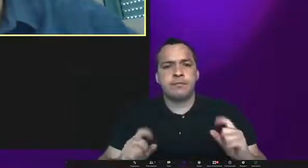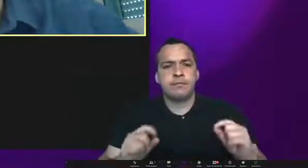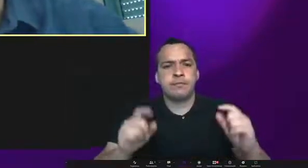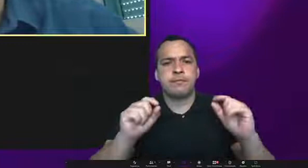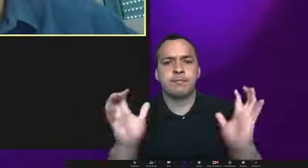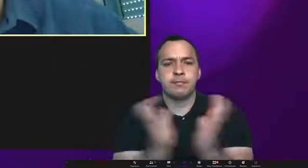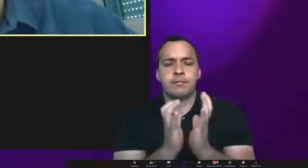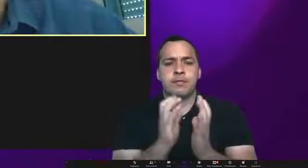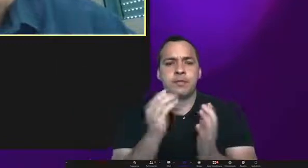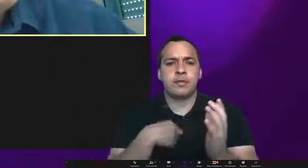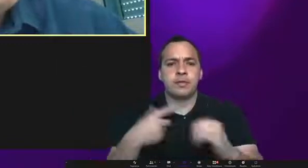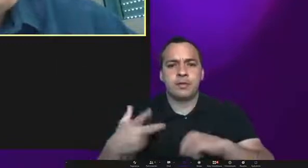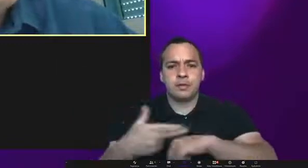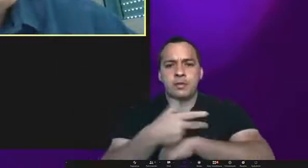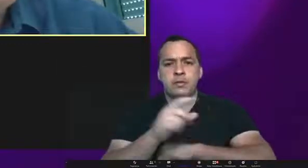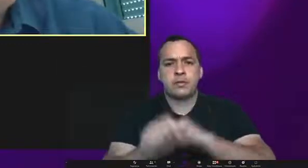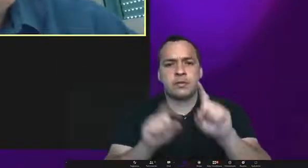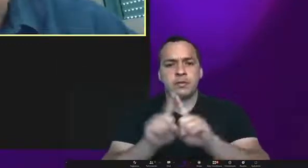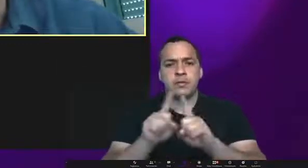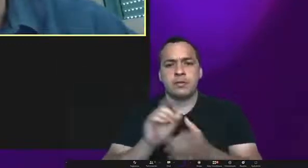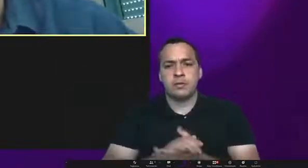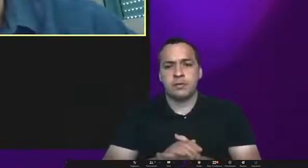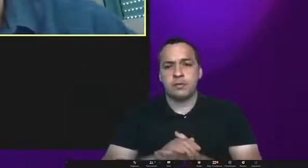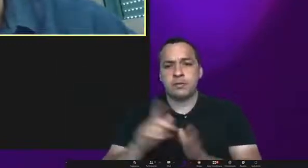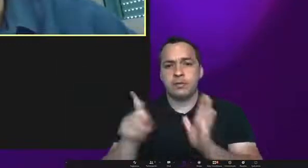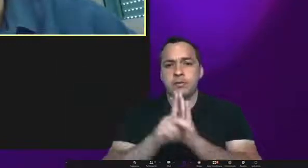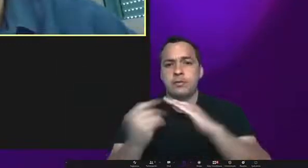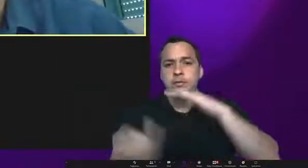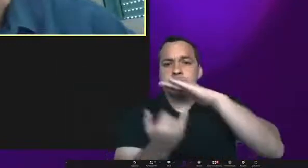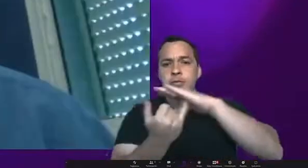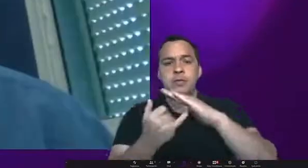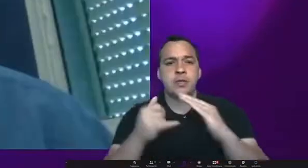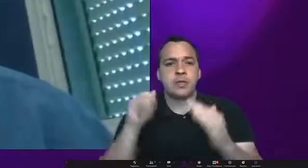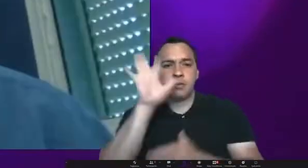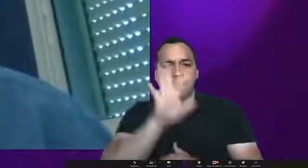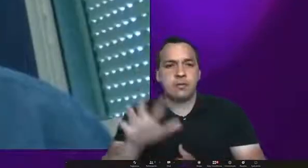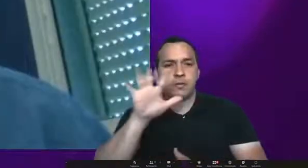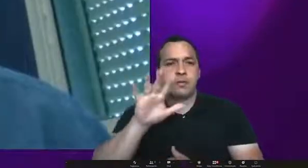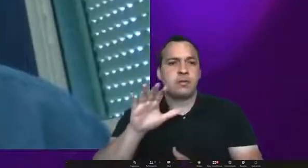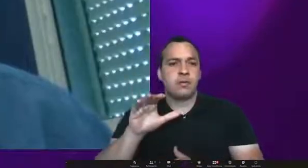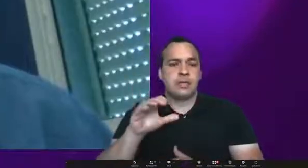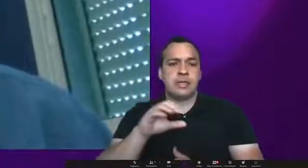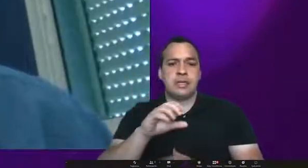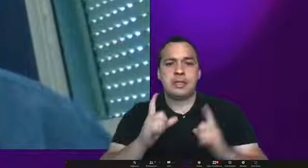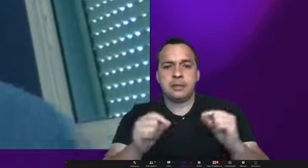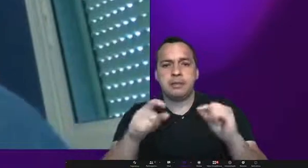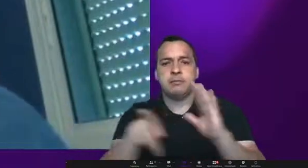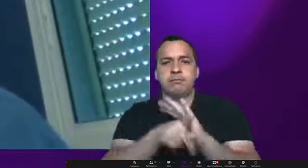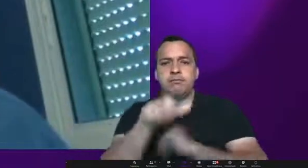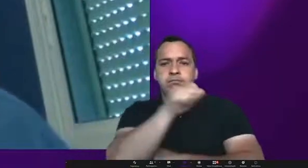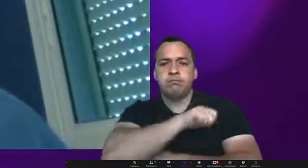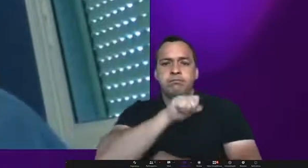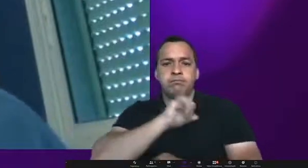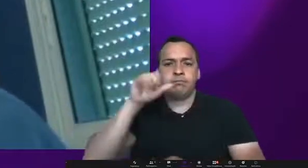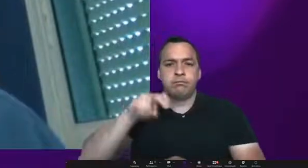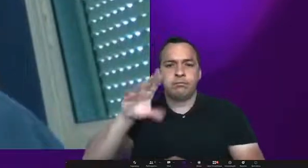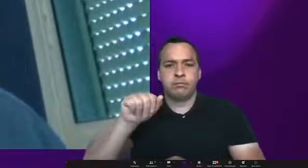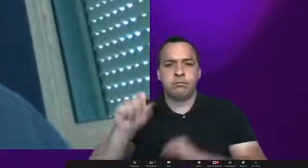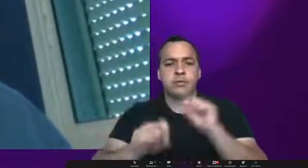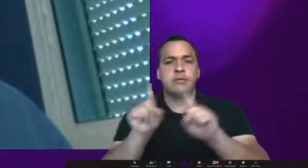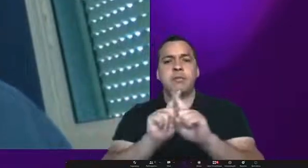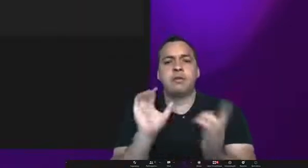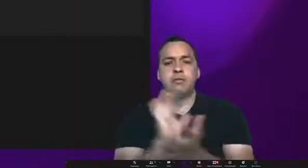de Cirurgia Hepatobilio-Pancreática do Instituto Nacional de Câncer, o INCA, do Rio de Janeiro, e também do Complexo